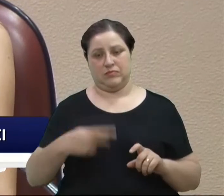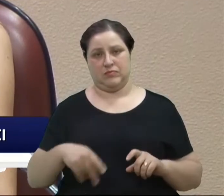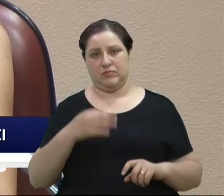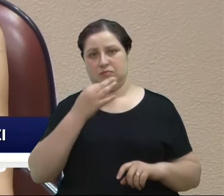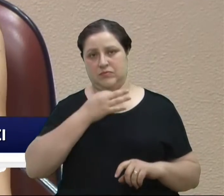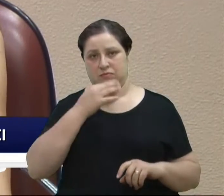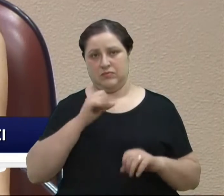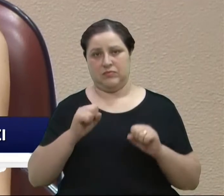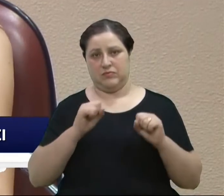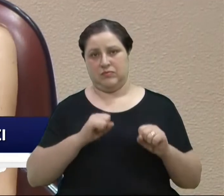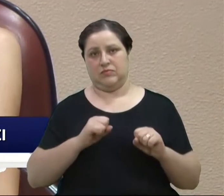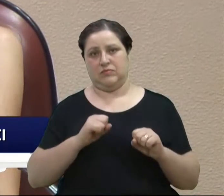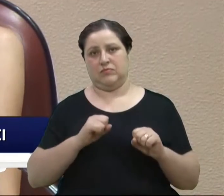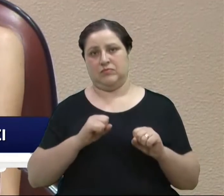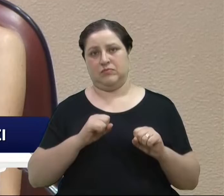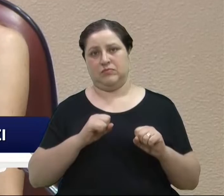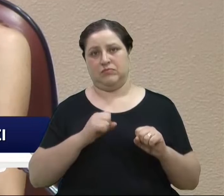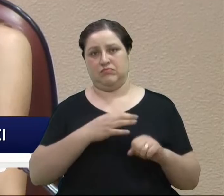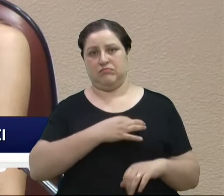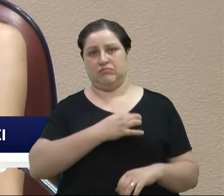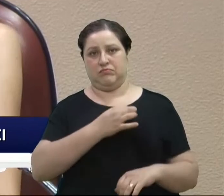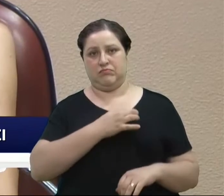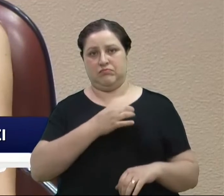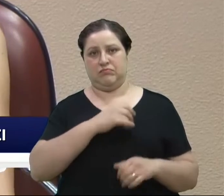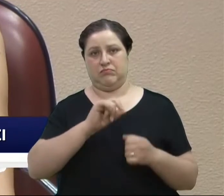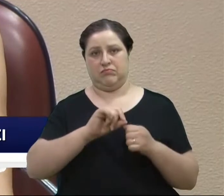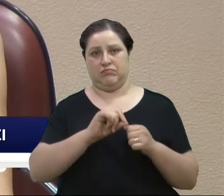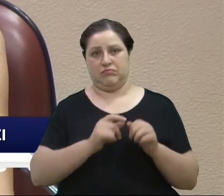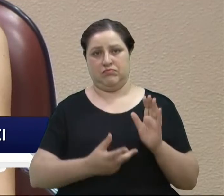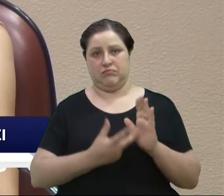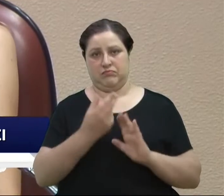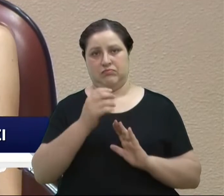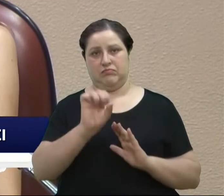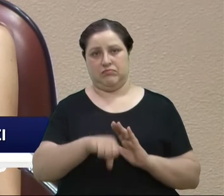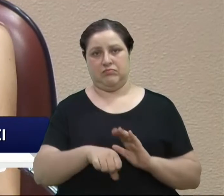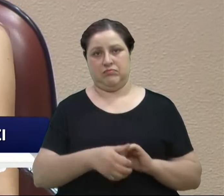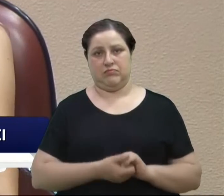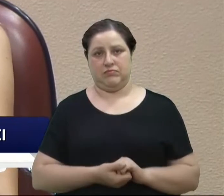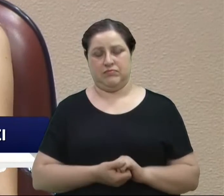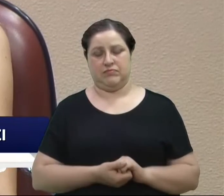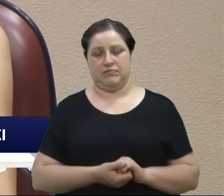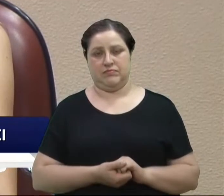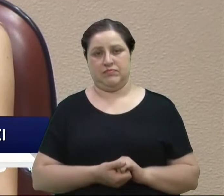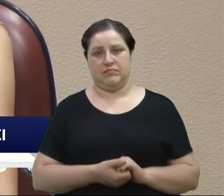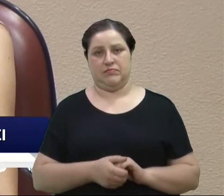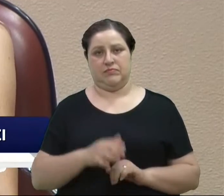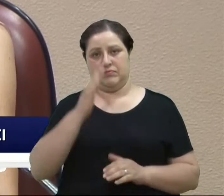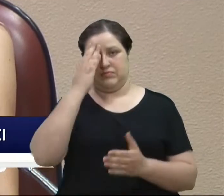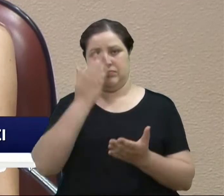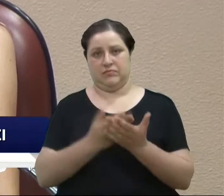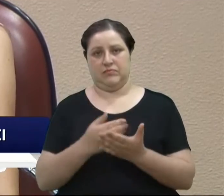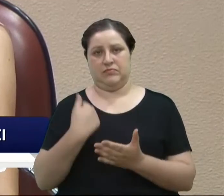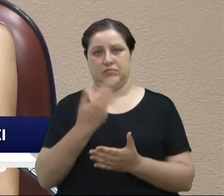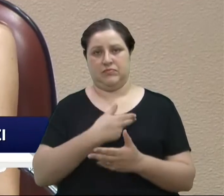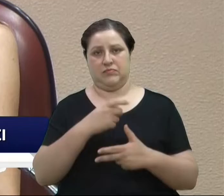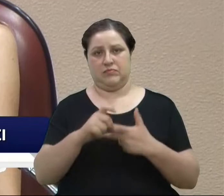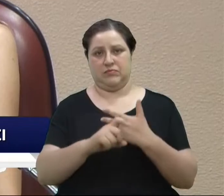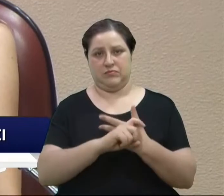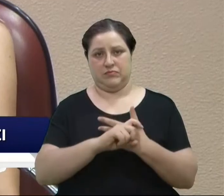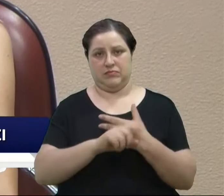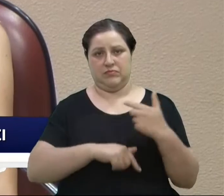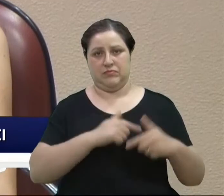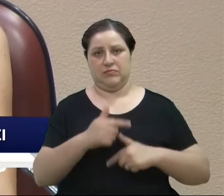se candidatar a realizar essas cirurgias. Então, tenham certeza de que a gente, enquanto Executivo Municipal, vai trabalhar,